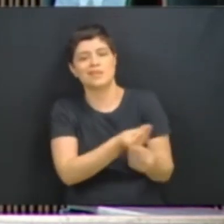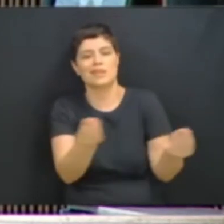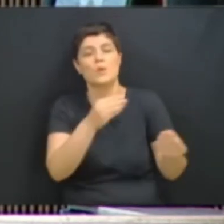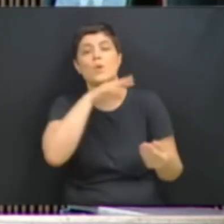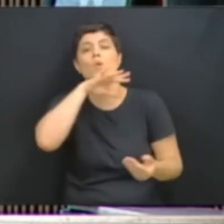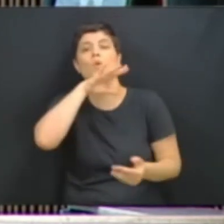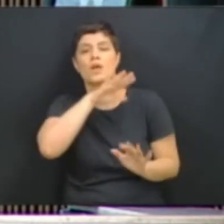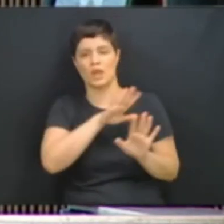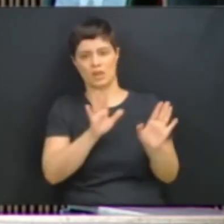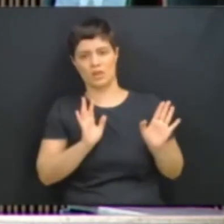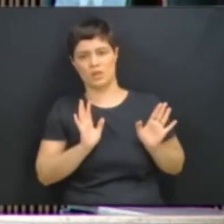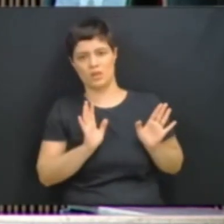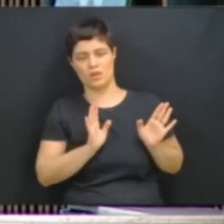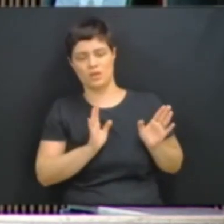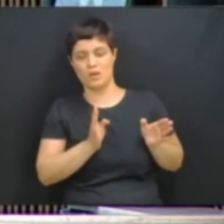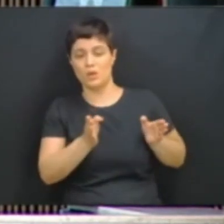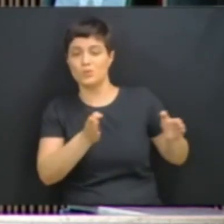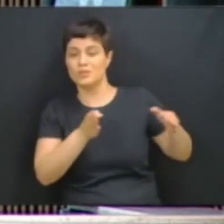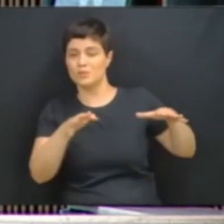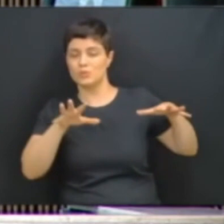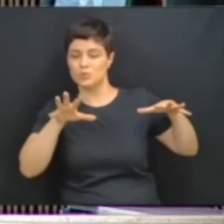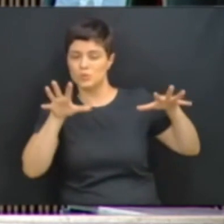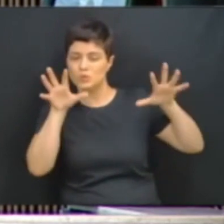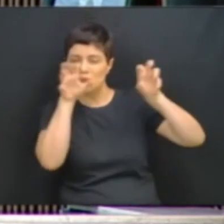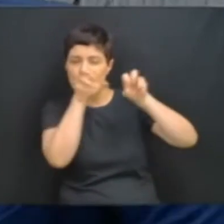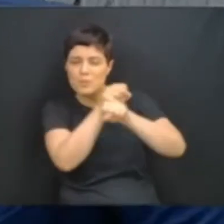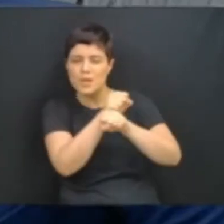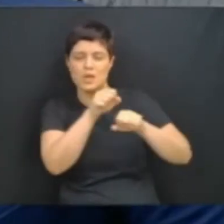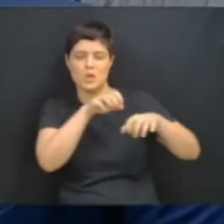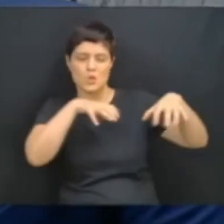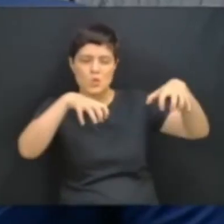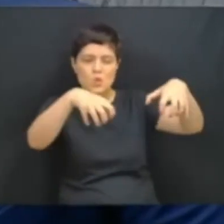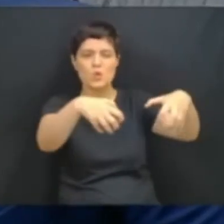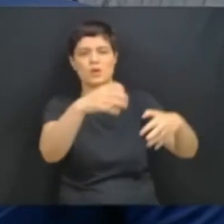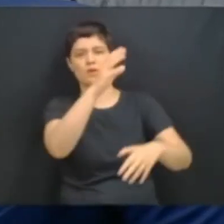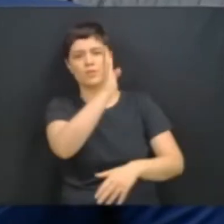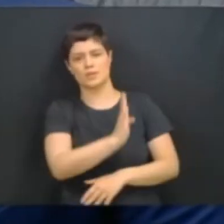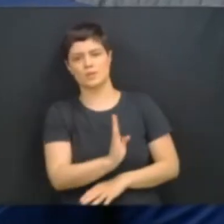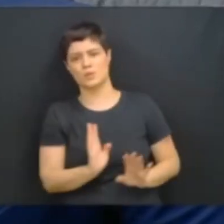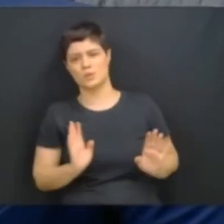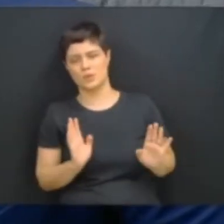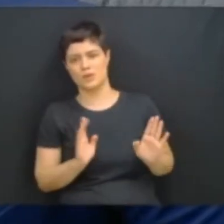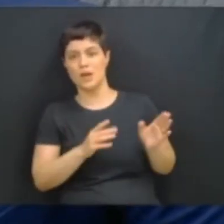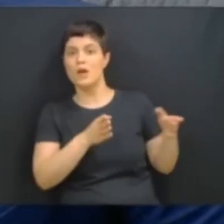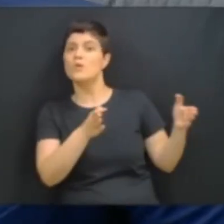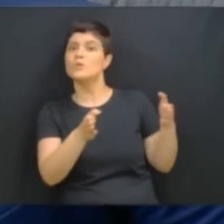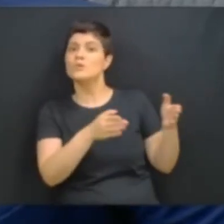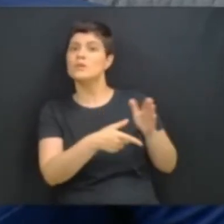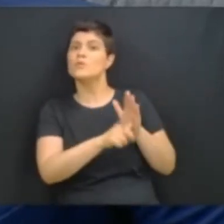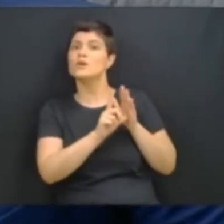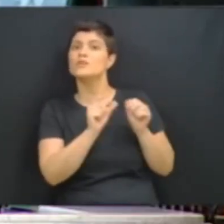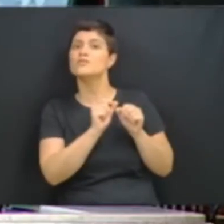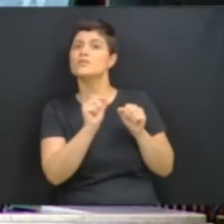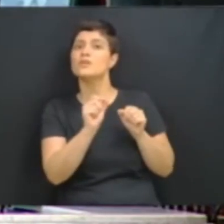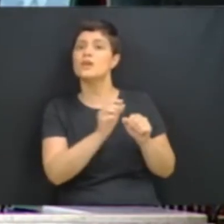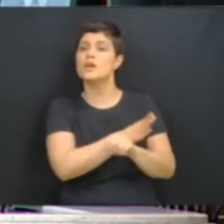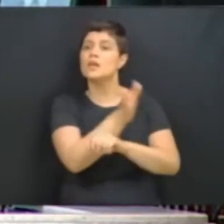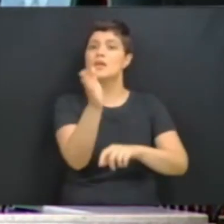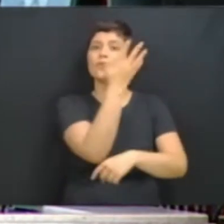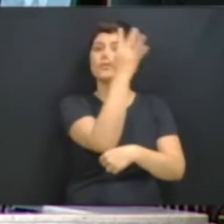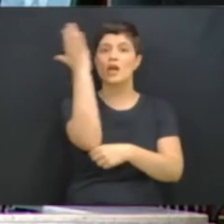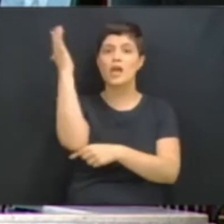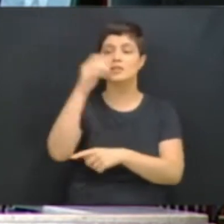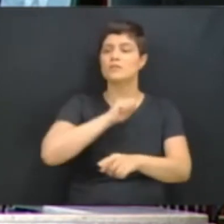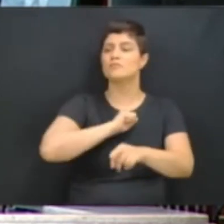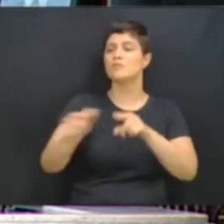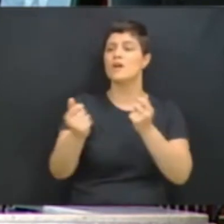Um tempo sombrio para o nosso país. Um tempo que era comum, inclusive, tacar fogo em floresta.